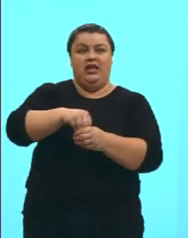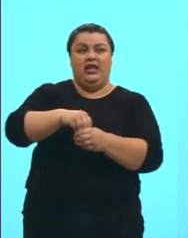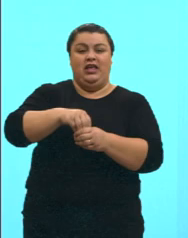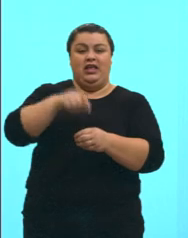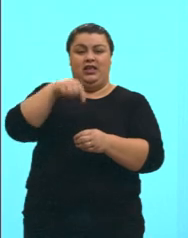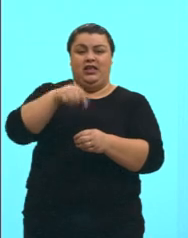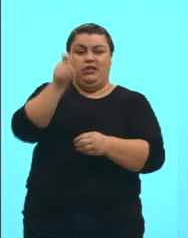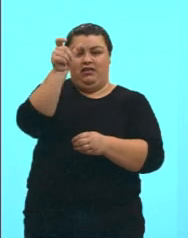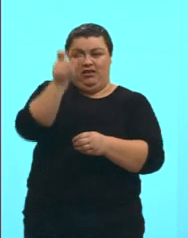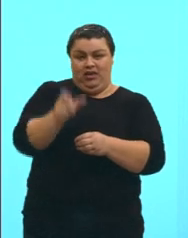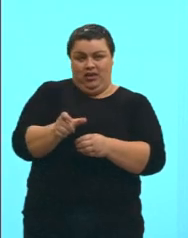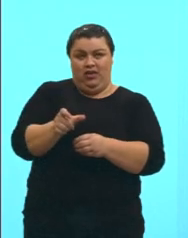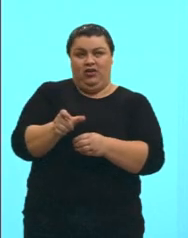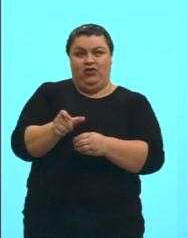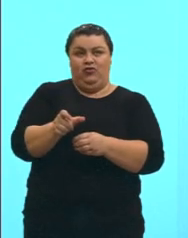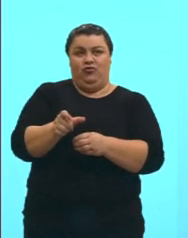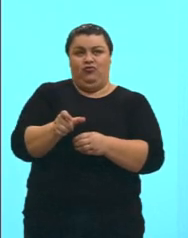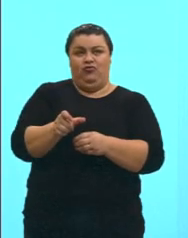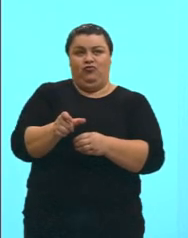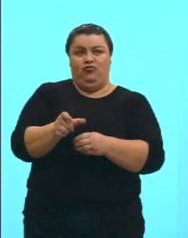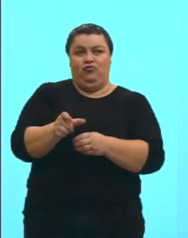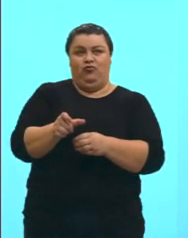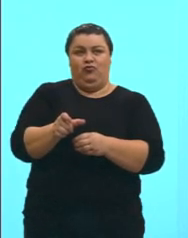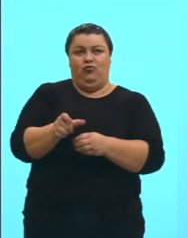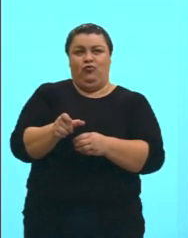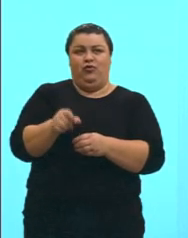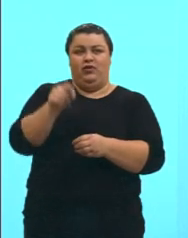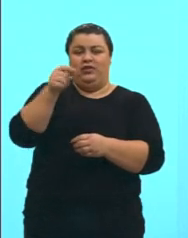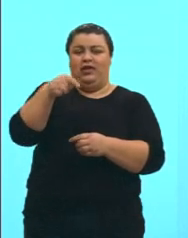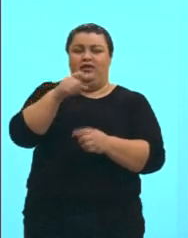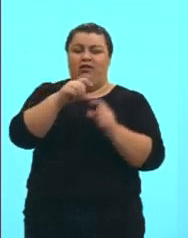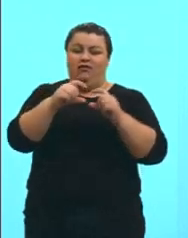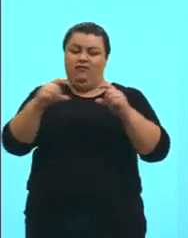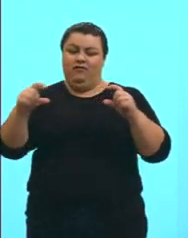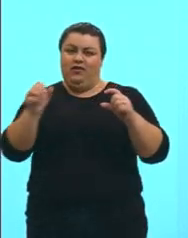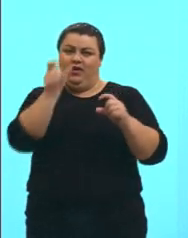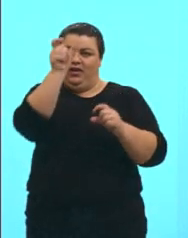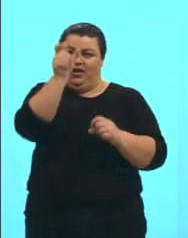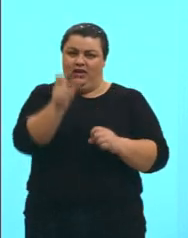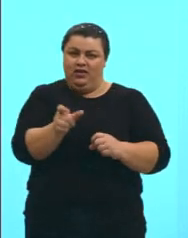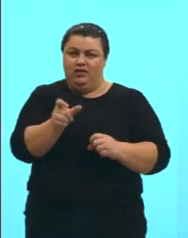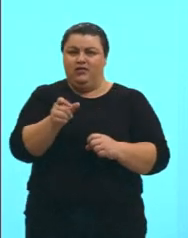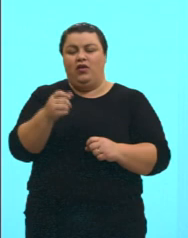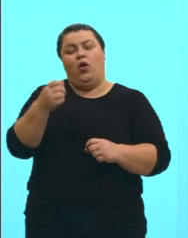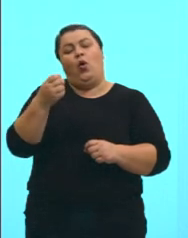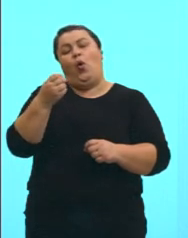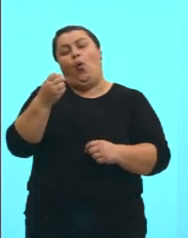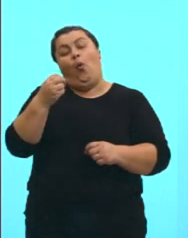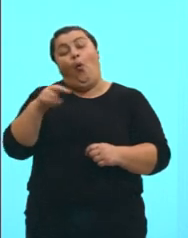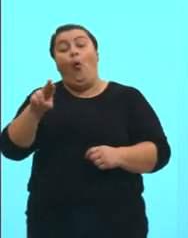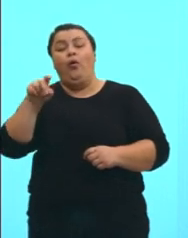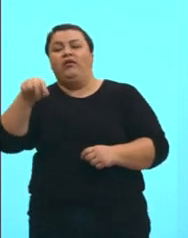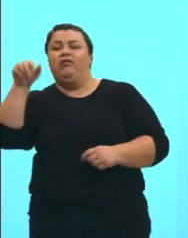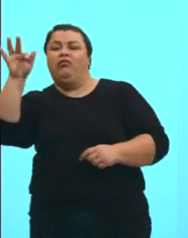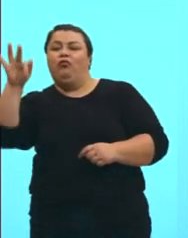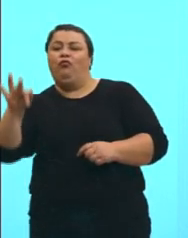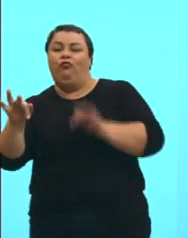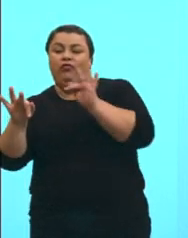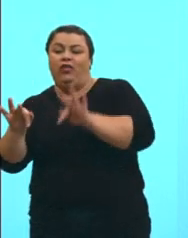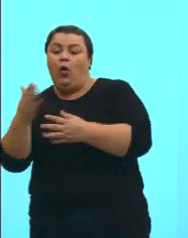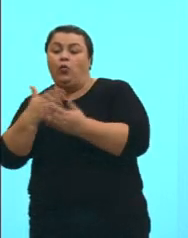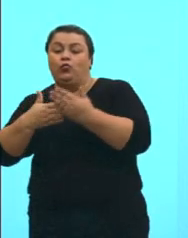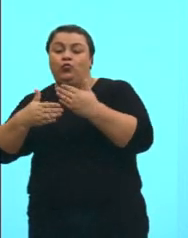e completar esta lacuna que fica aqui nessa frase ou aqui no final por exemplo todos os